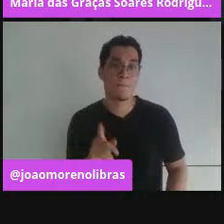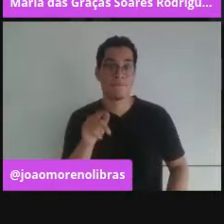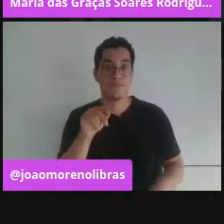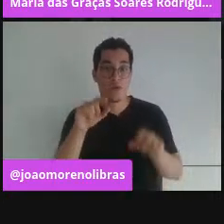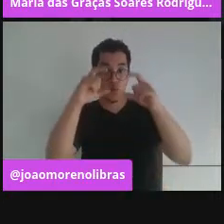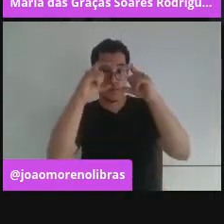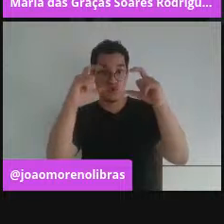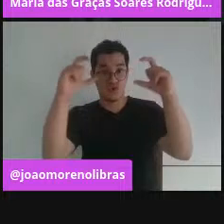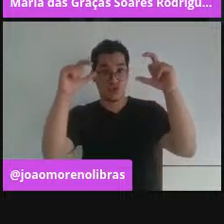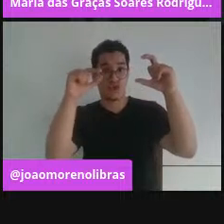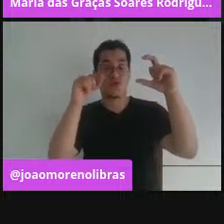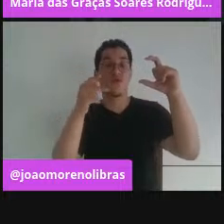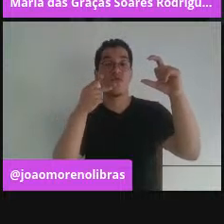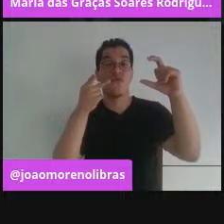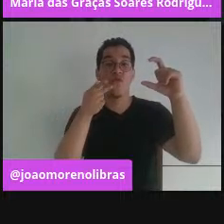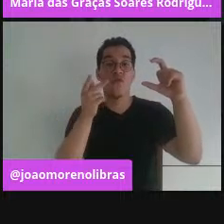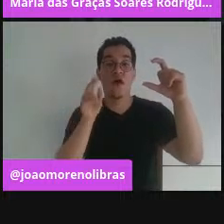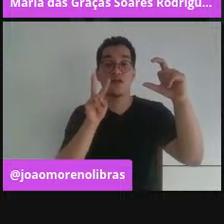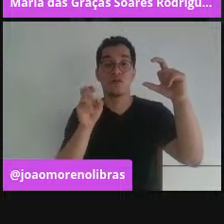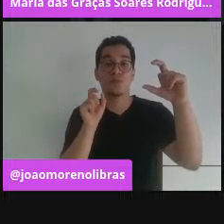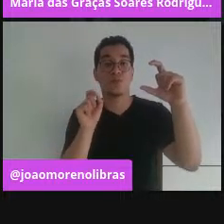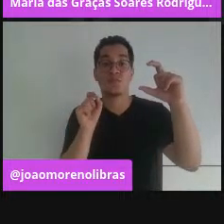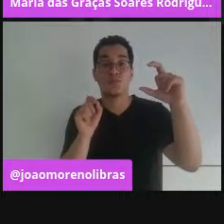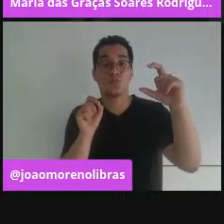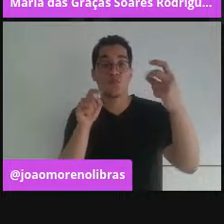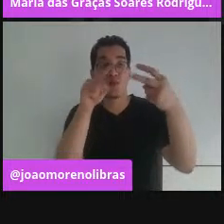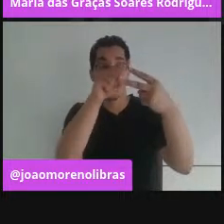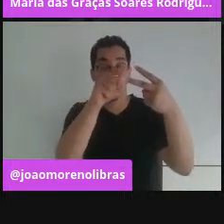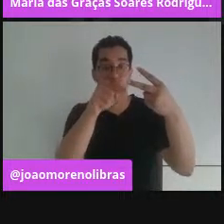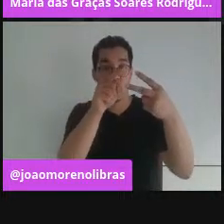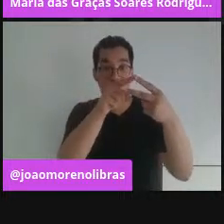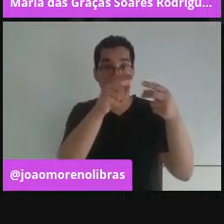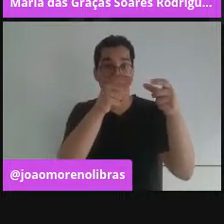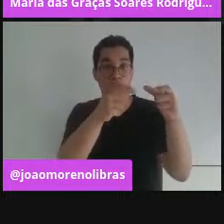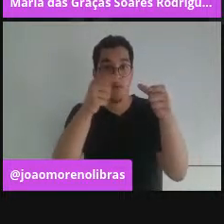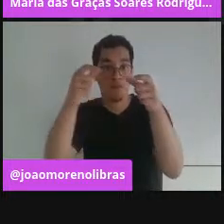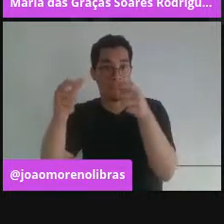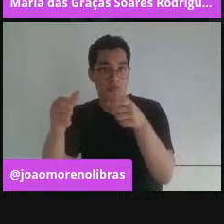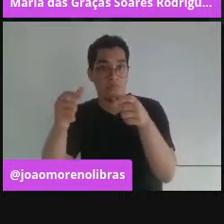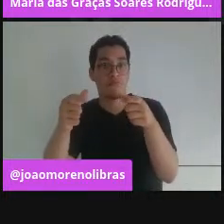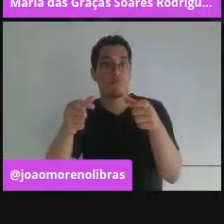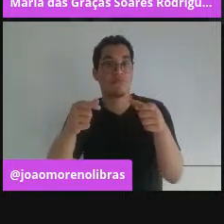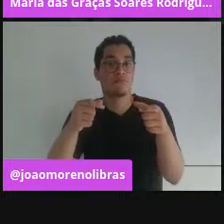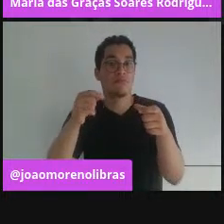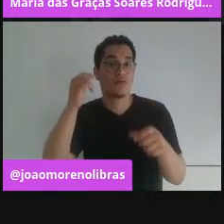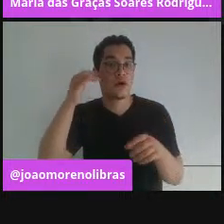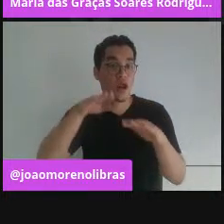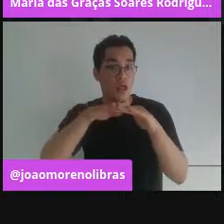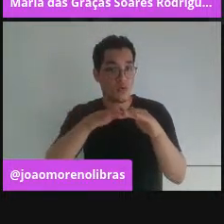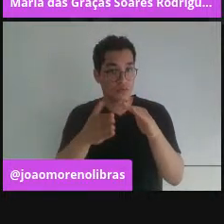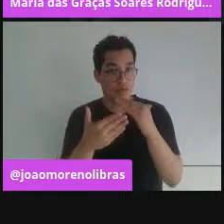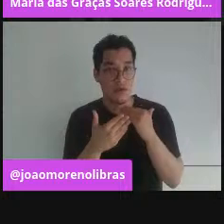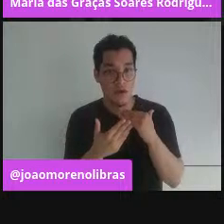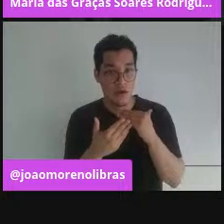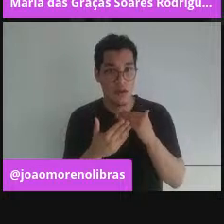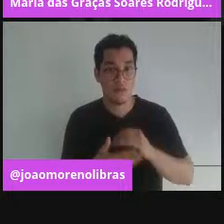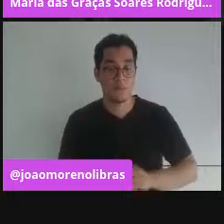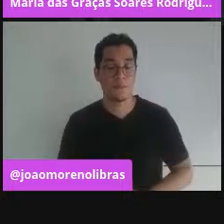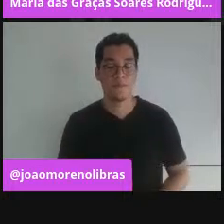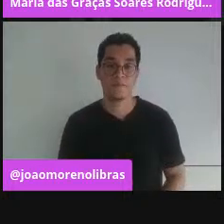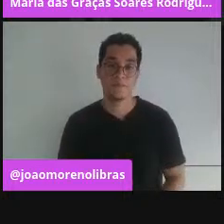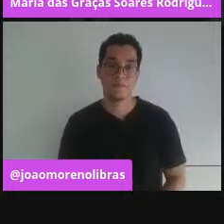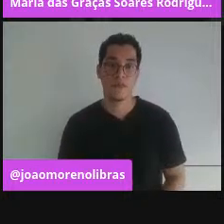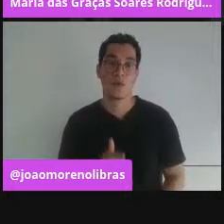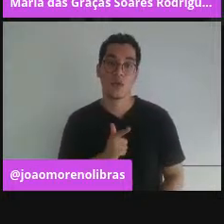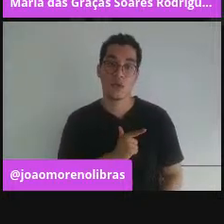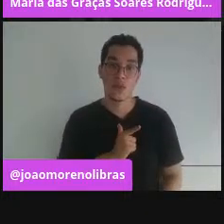instâncias enunciativas, de Moro e das presas. Na ocasião, o então ministro de Justiça e Segurança Pública